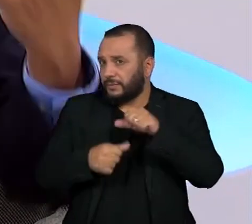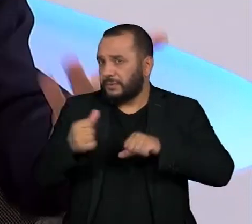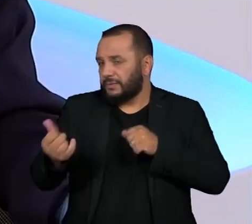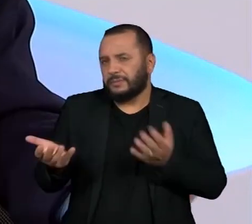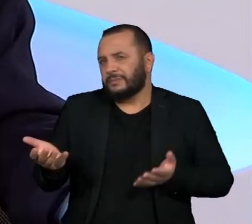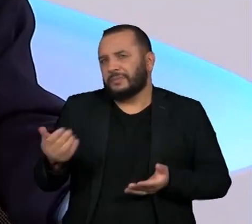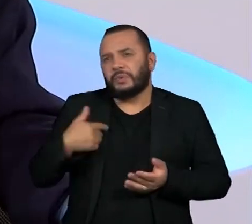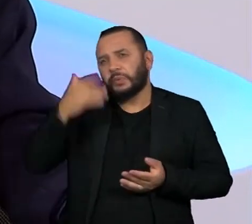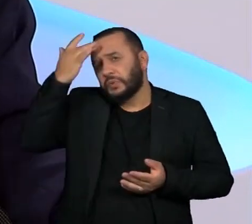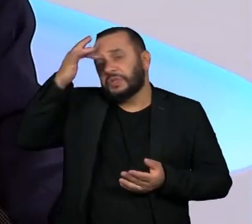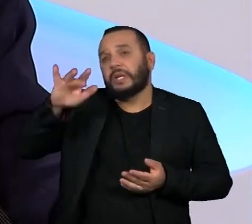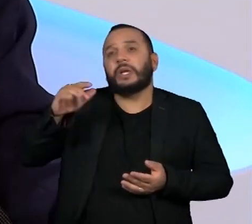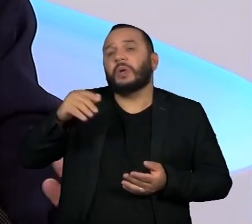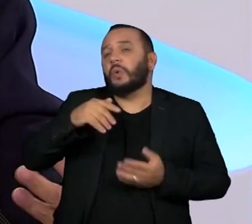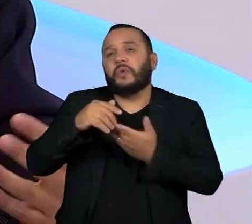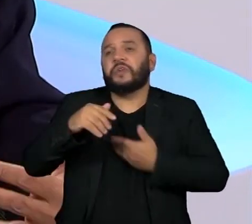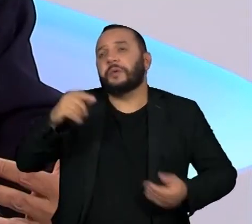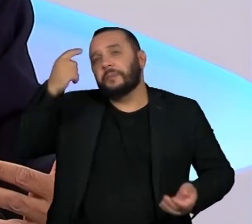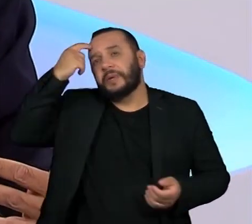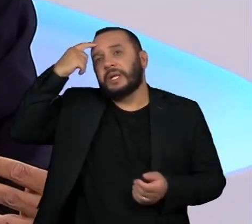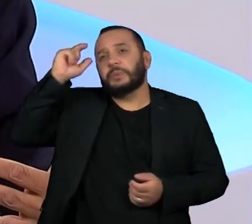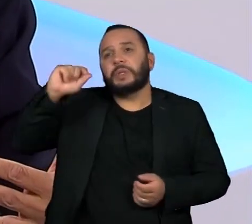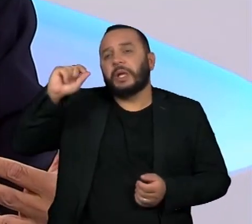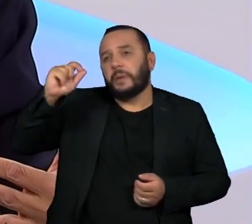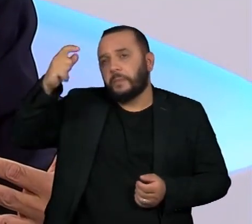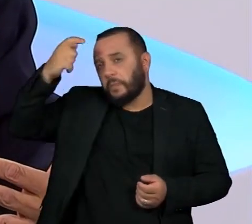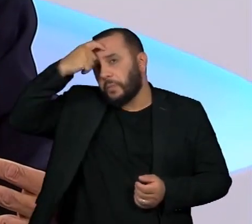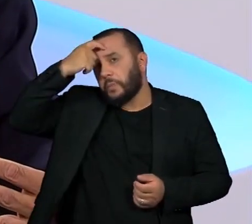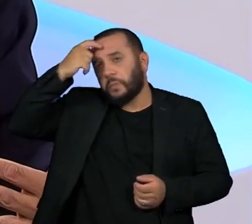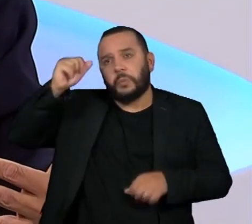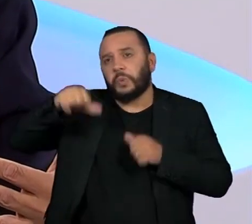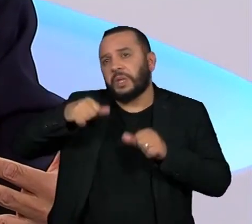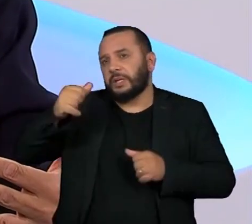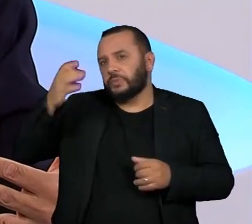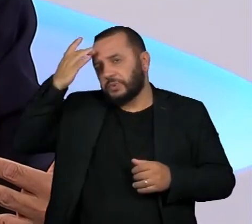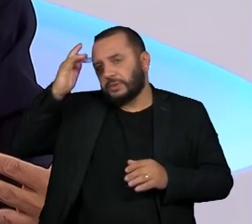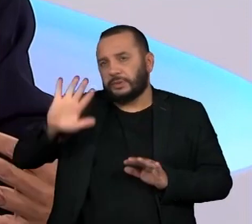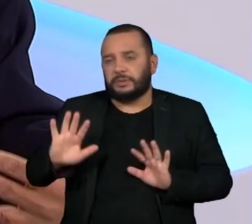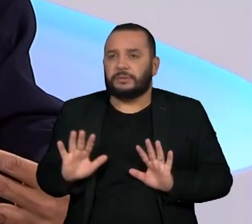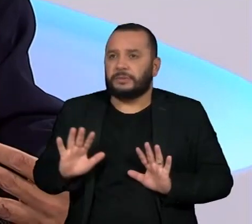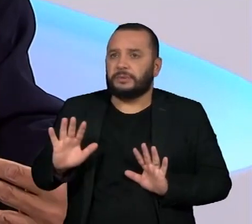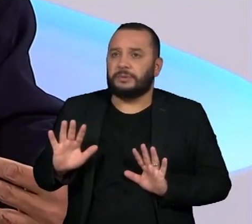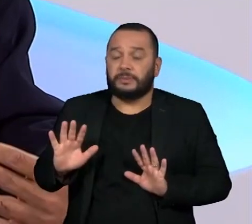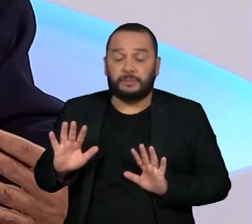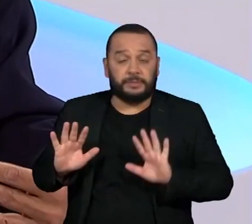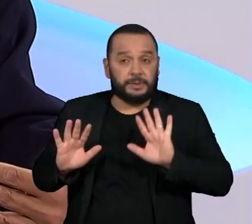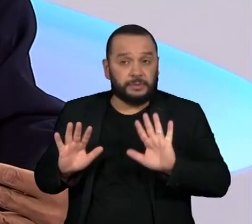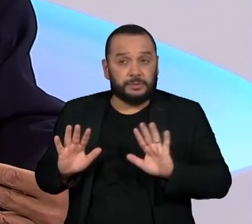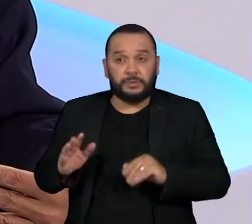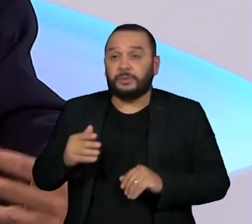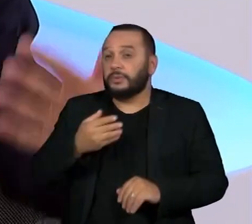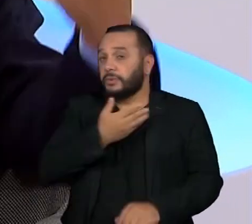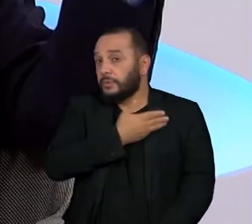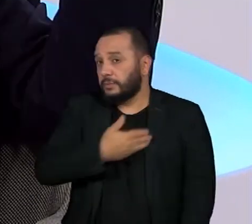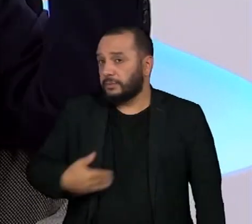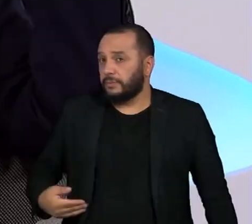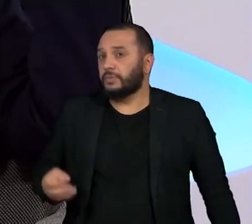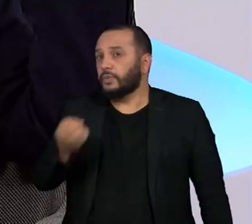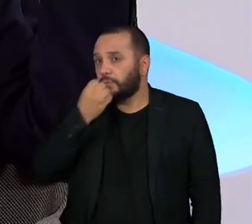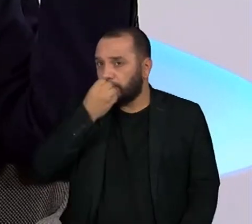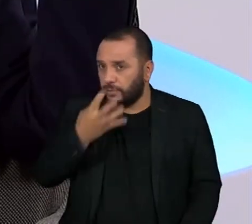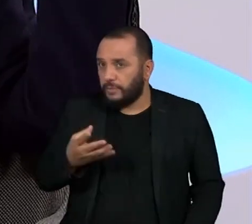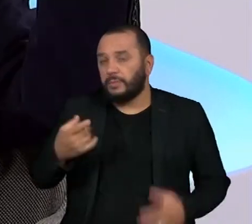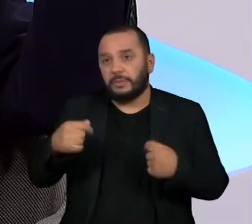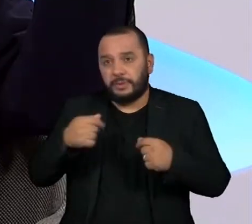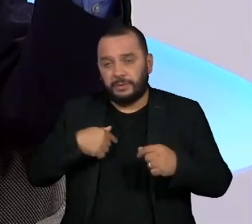sobre as mudanças O que é um risco porque em tese um bom Governo deveria ter posto no programa